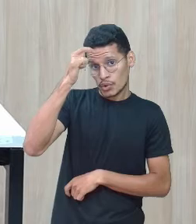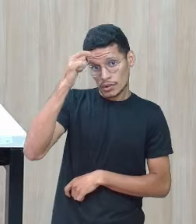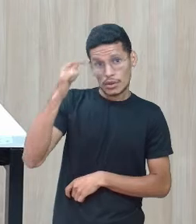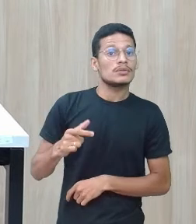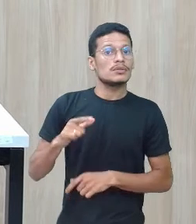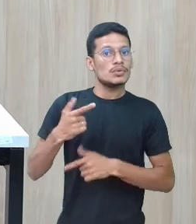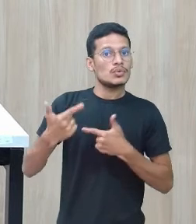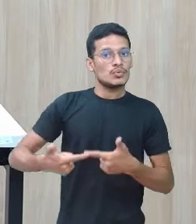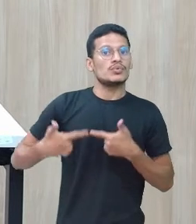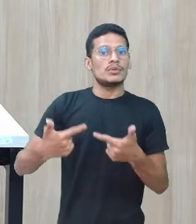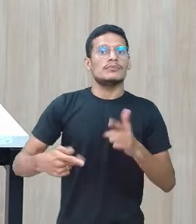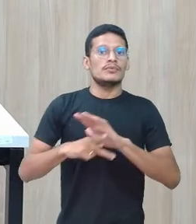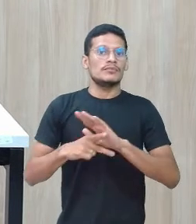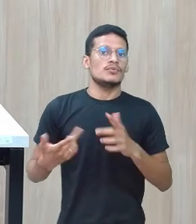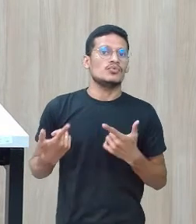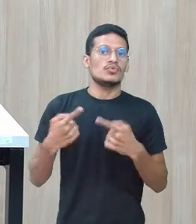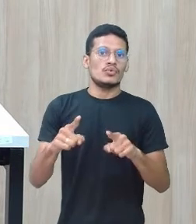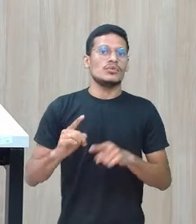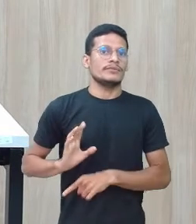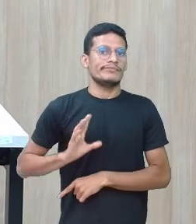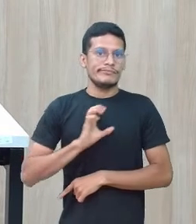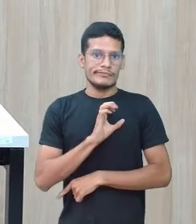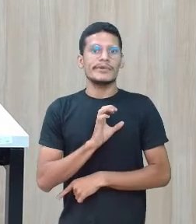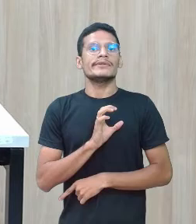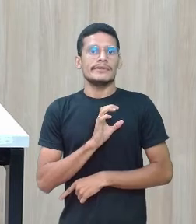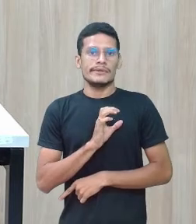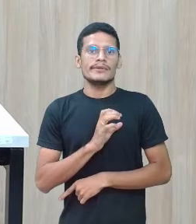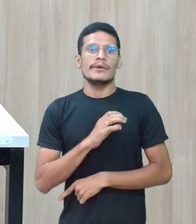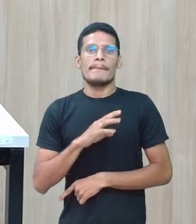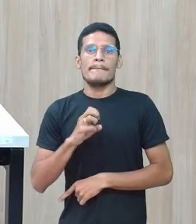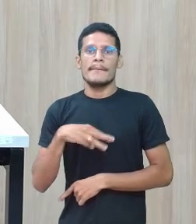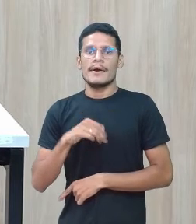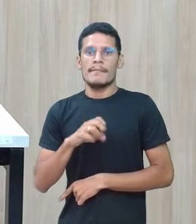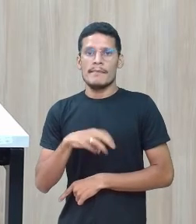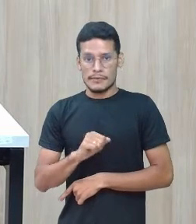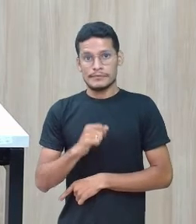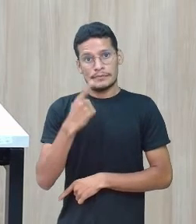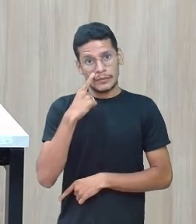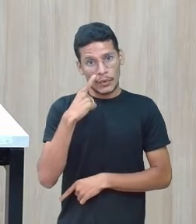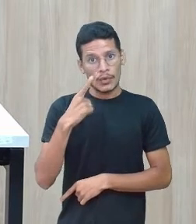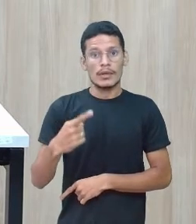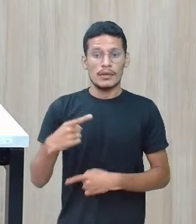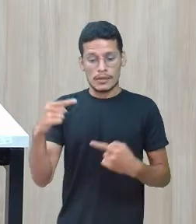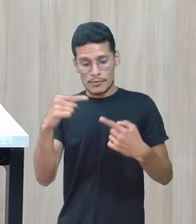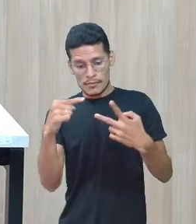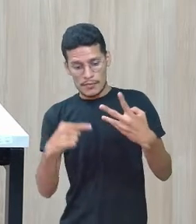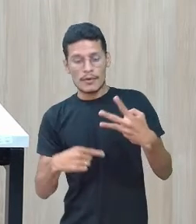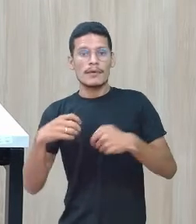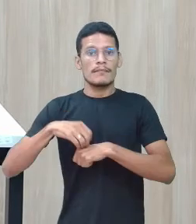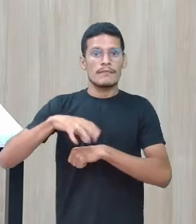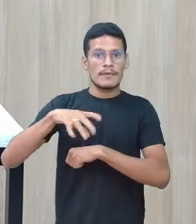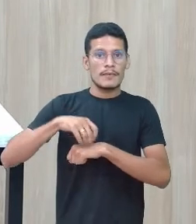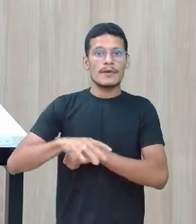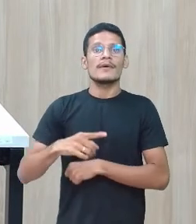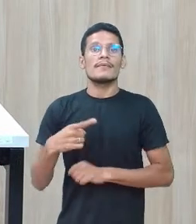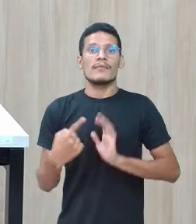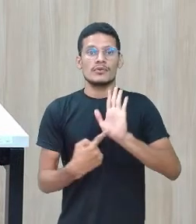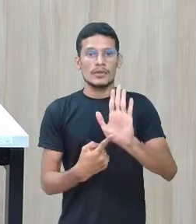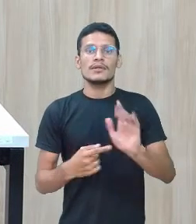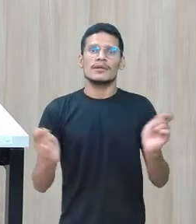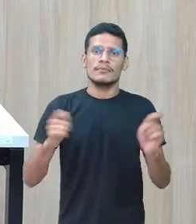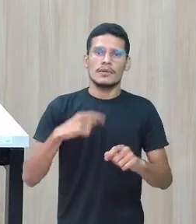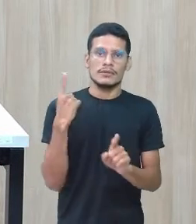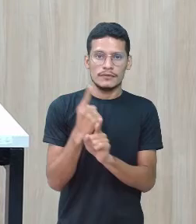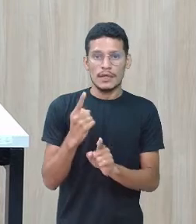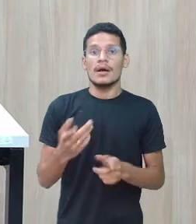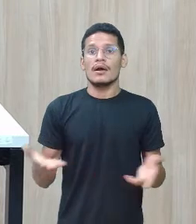contra o câncer de mama. Na aula anterior, eu trouxe 3 dicas, né, de como palpar as mamas para identificar. E